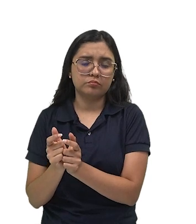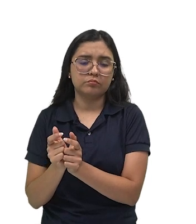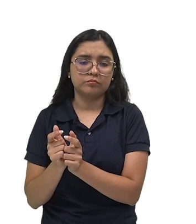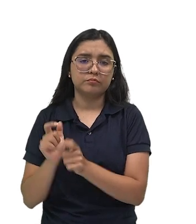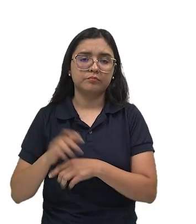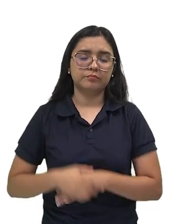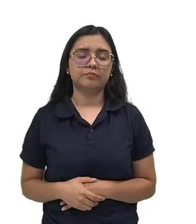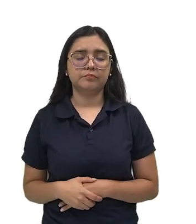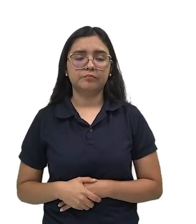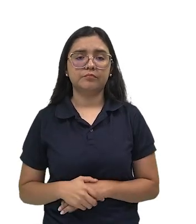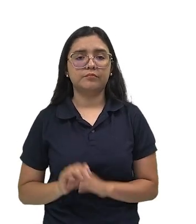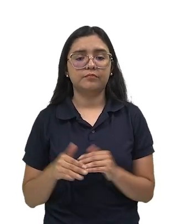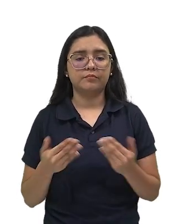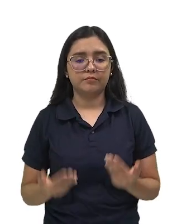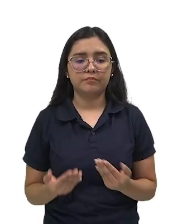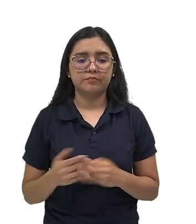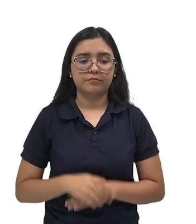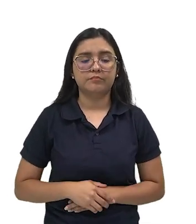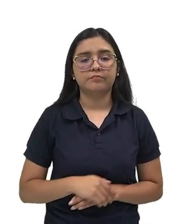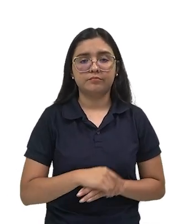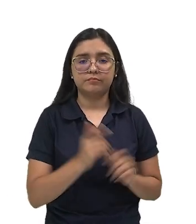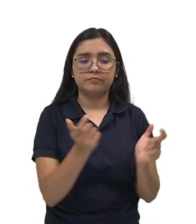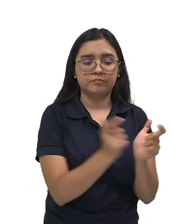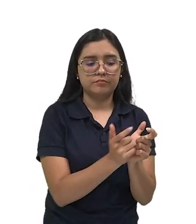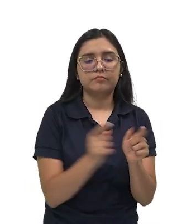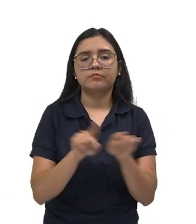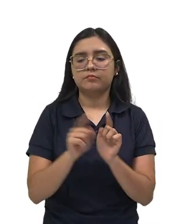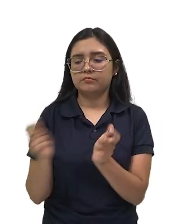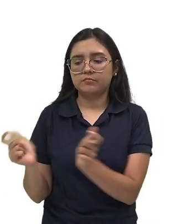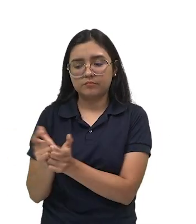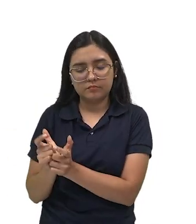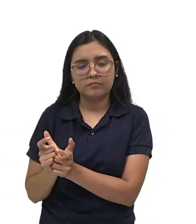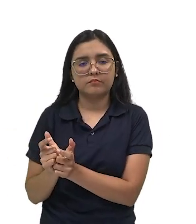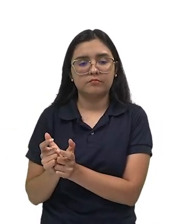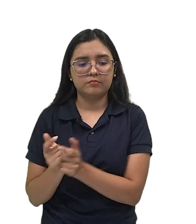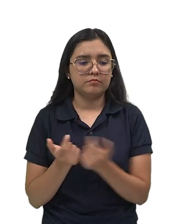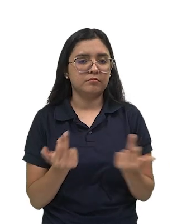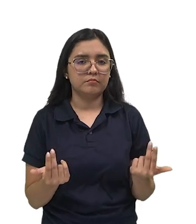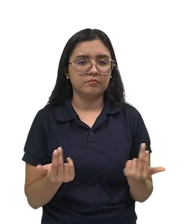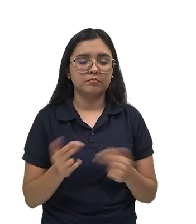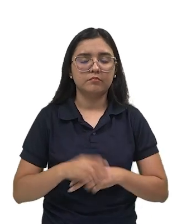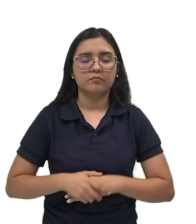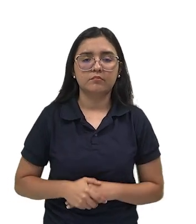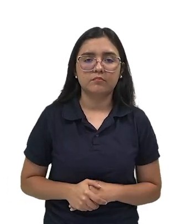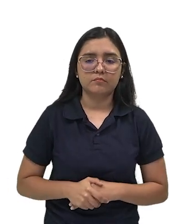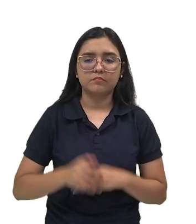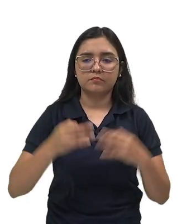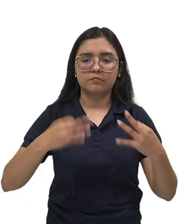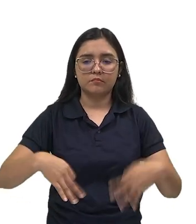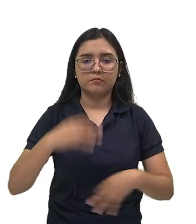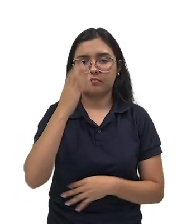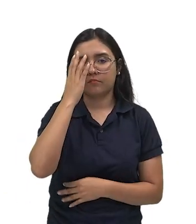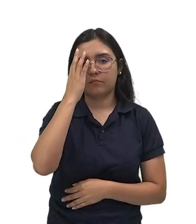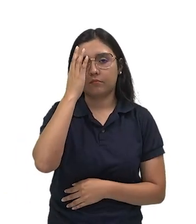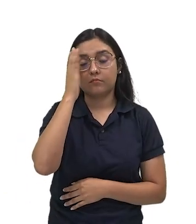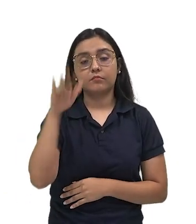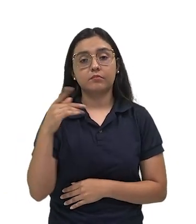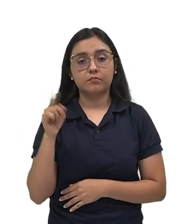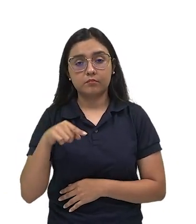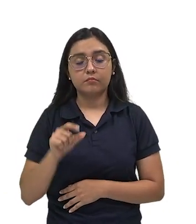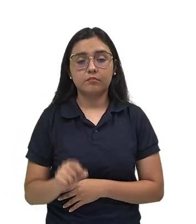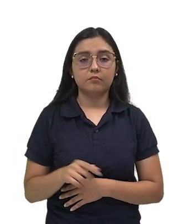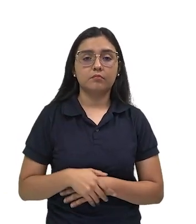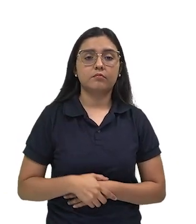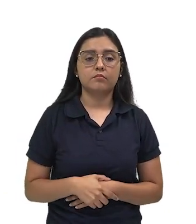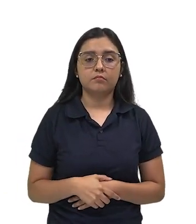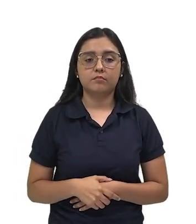produzido. Olha aí, quando eu diminuo um, o outro também vai diminuir, beleza? Então é dessa forma